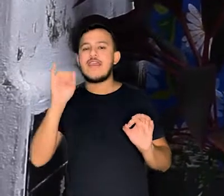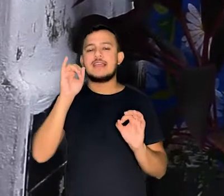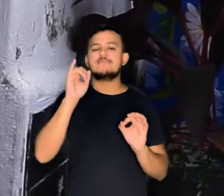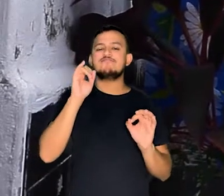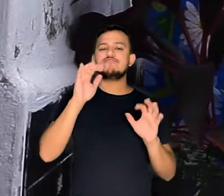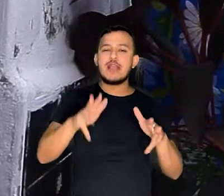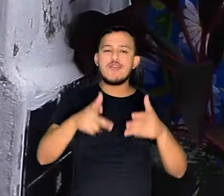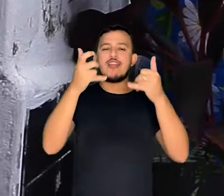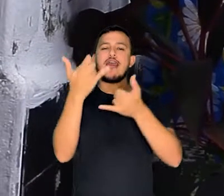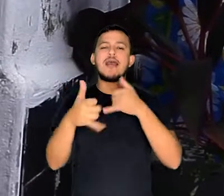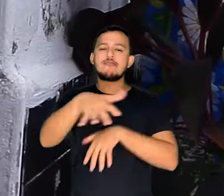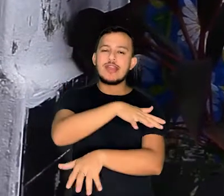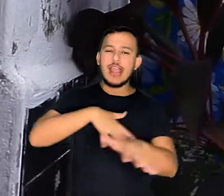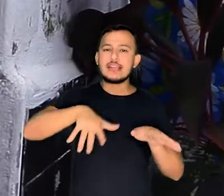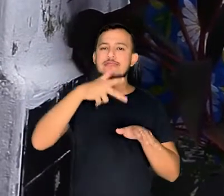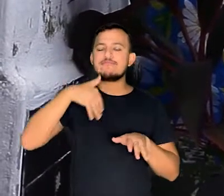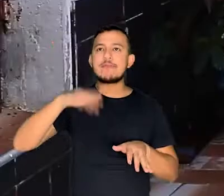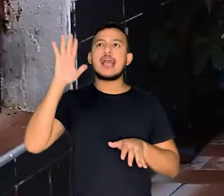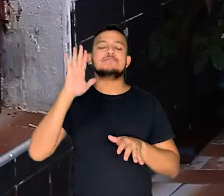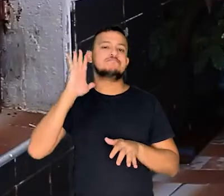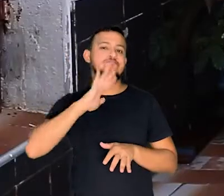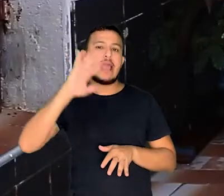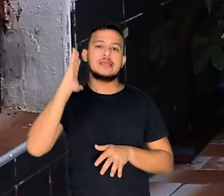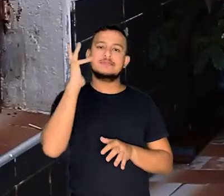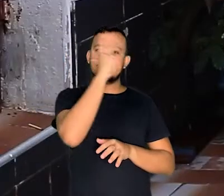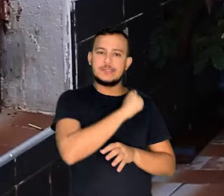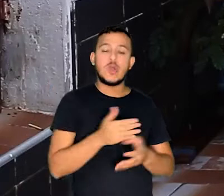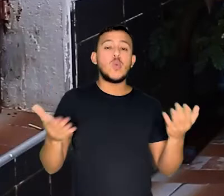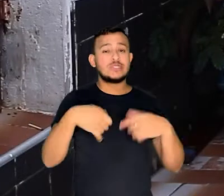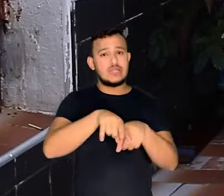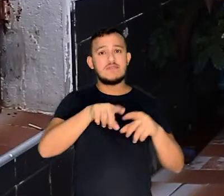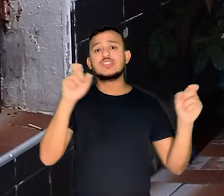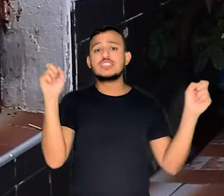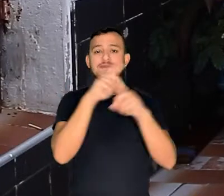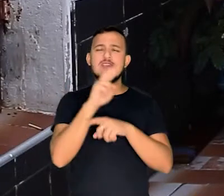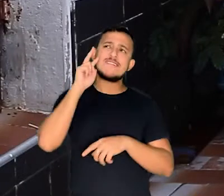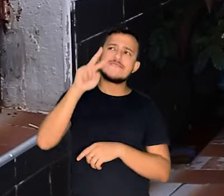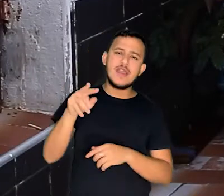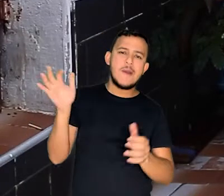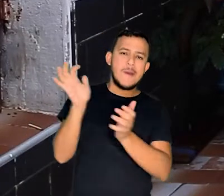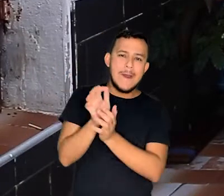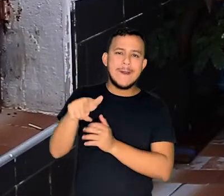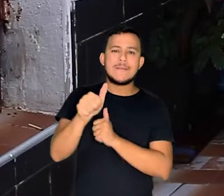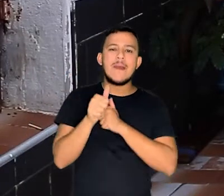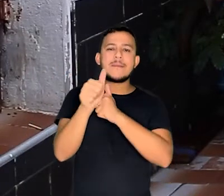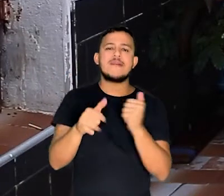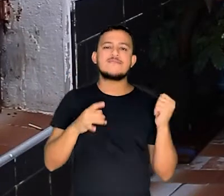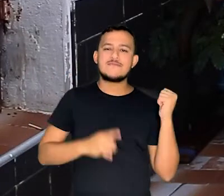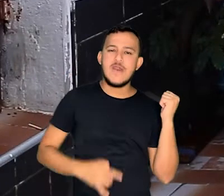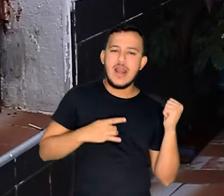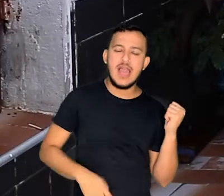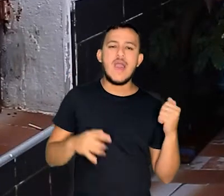a brincadeira, vai tornar mais surpreendente. Hoje até é difícil você ver um reisado que está acompanhado por um